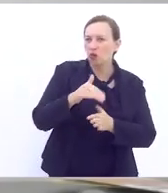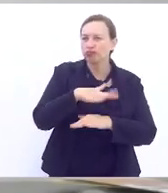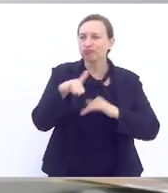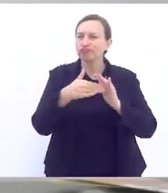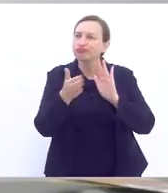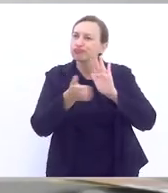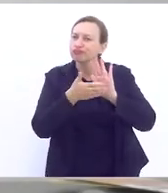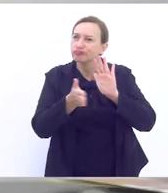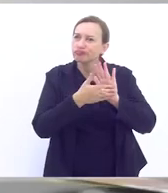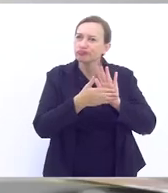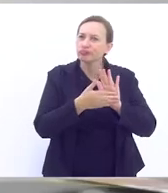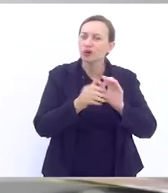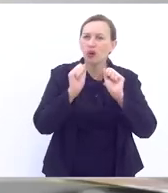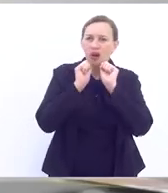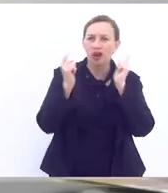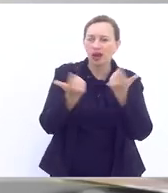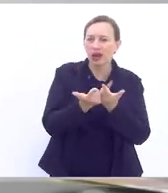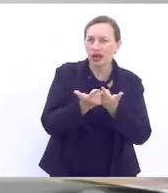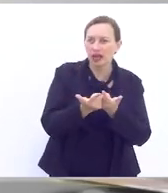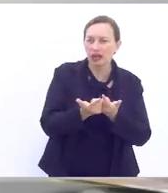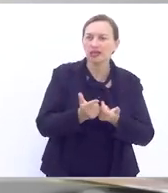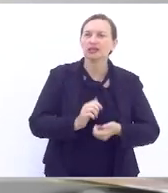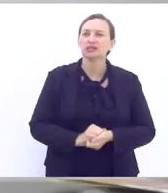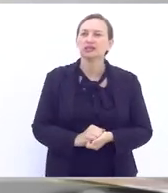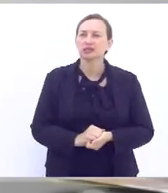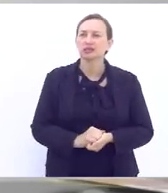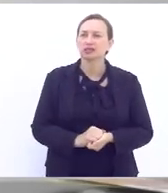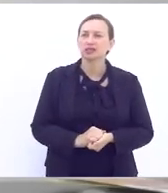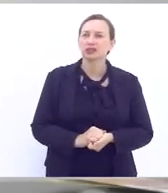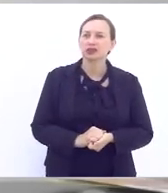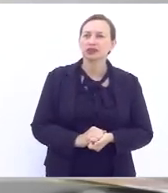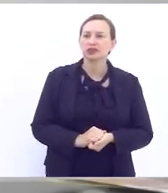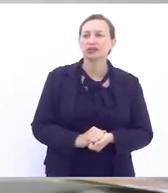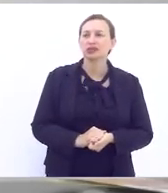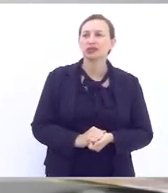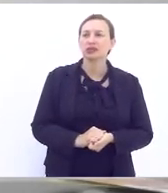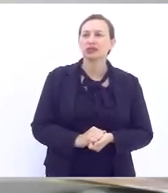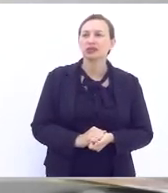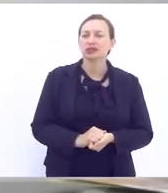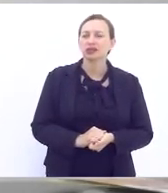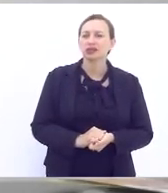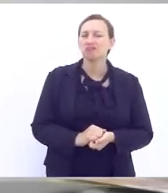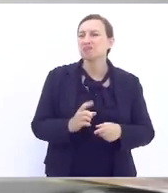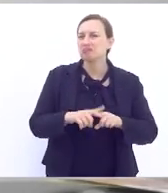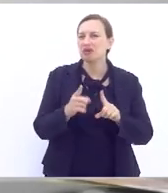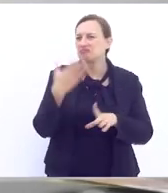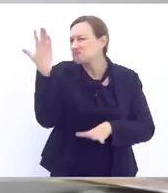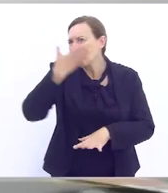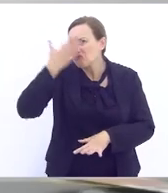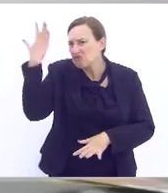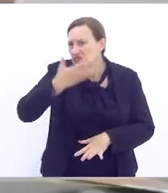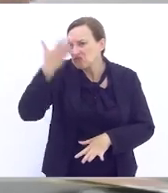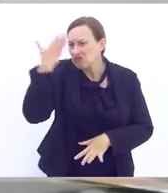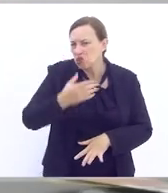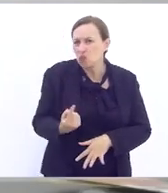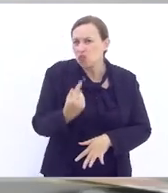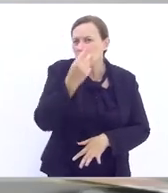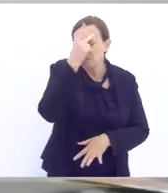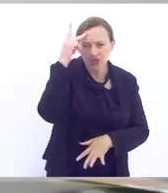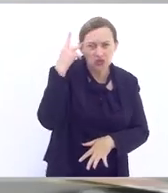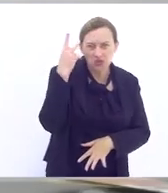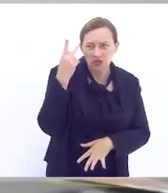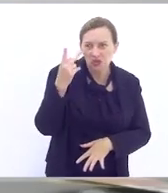aqui no Parlamento acho que tem lugar para esse tipo de programa mas não vi ninguém se manifestar